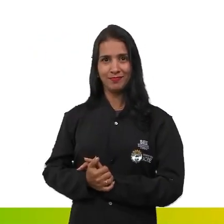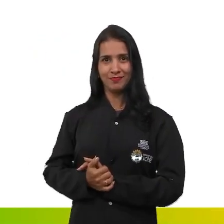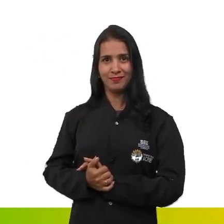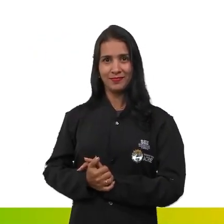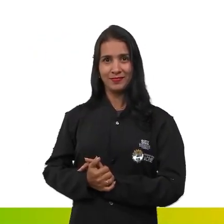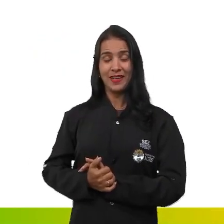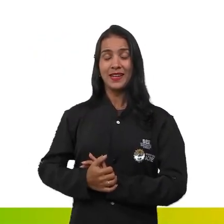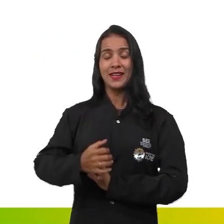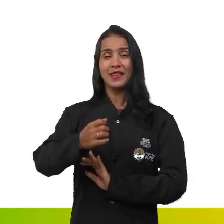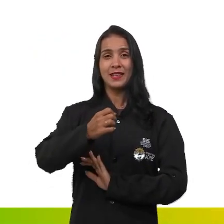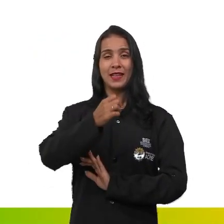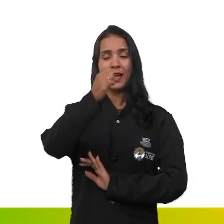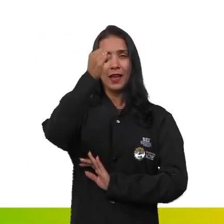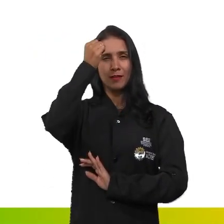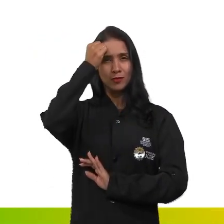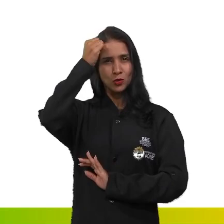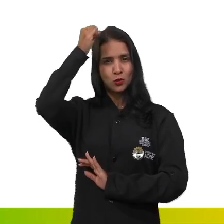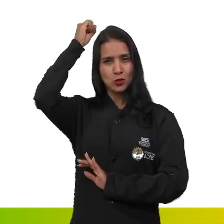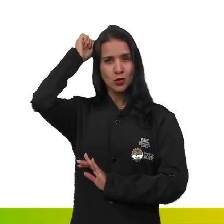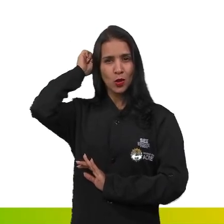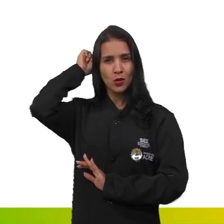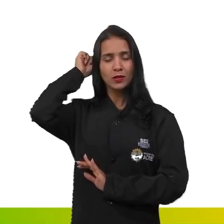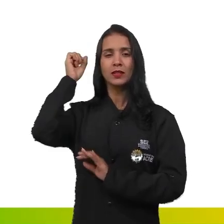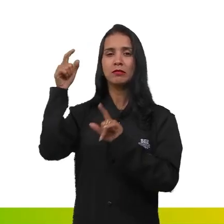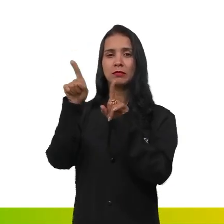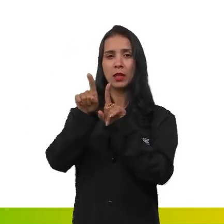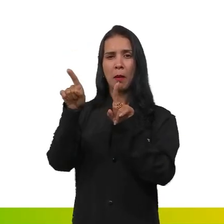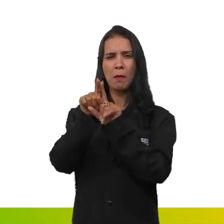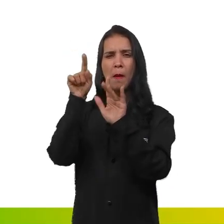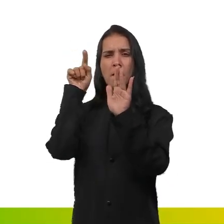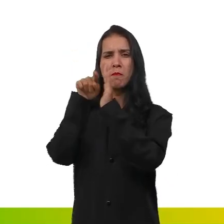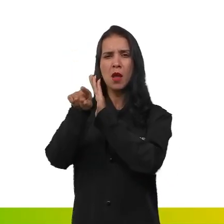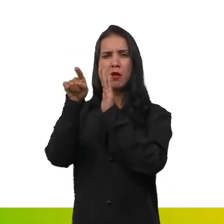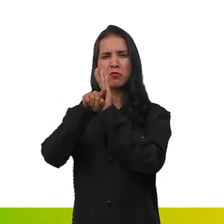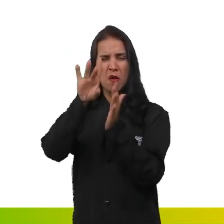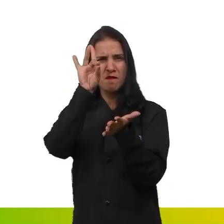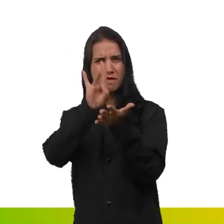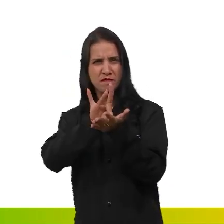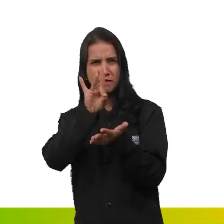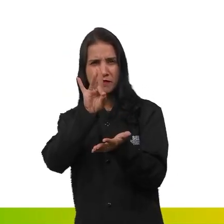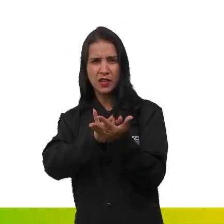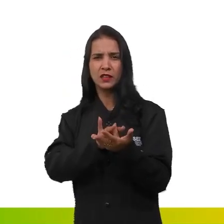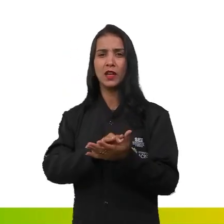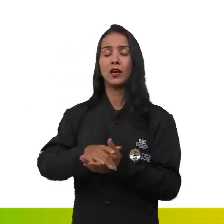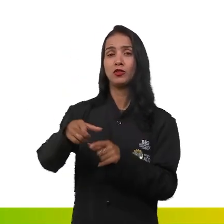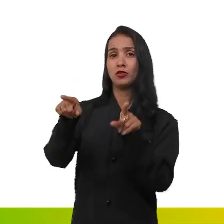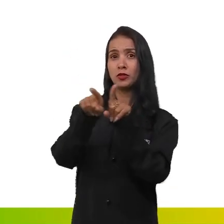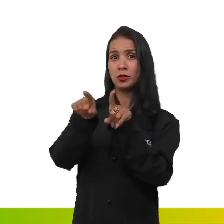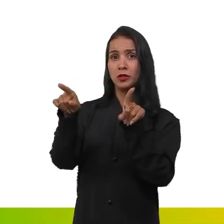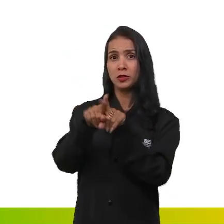Sócrates, que questionou verdades absolutas, Platão, que desenvolveu a teoria das